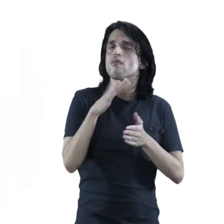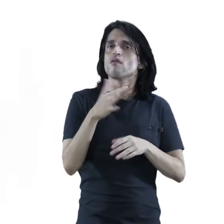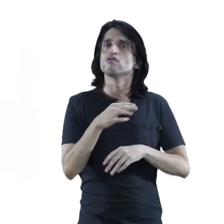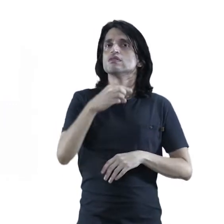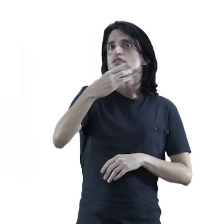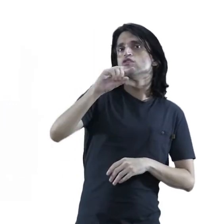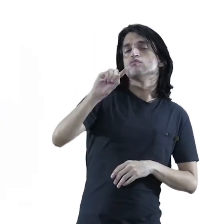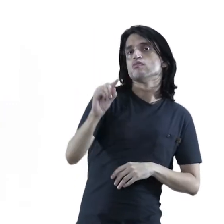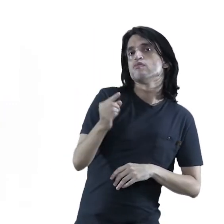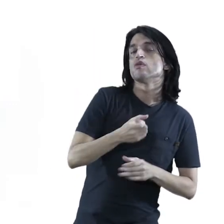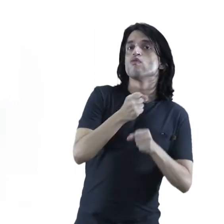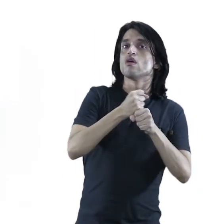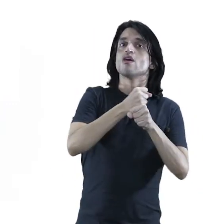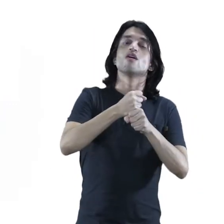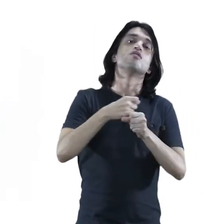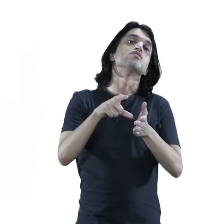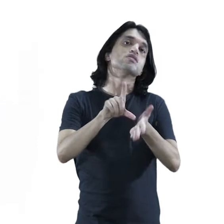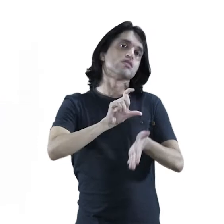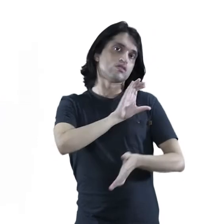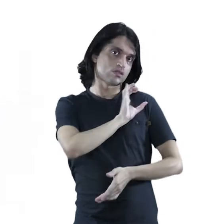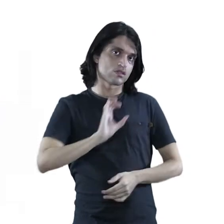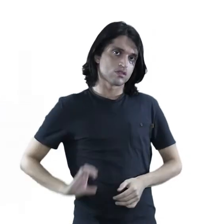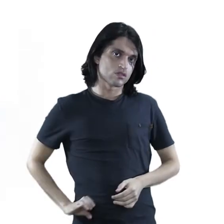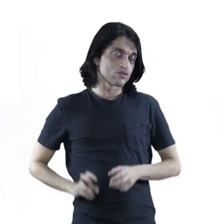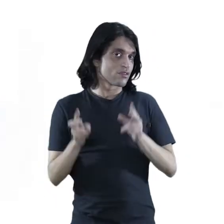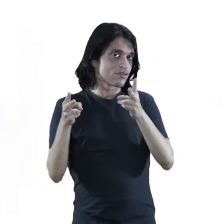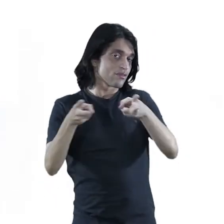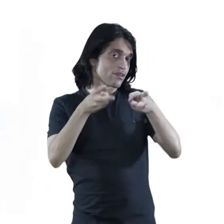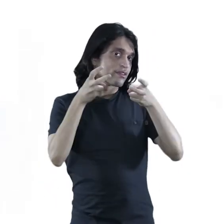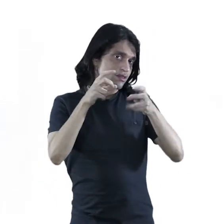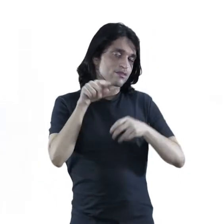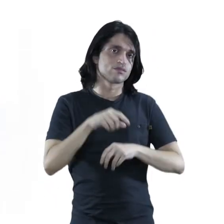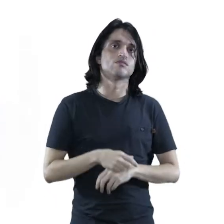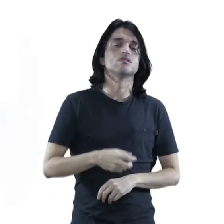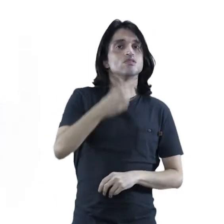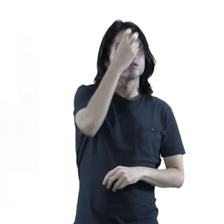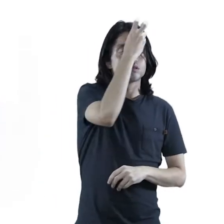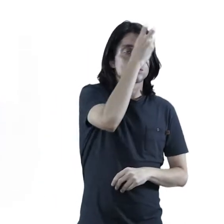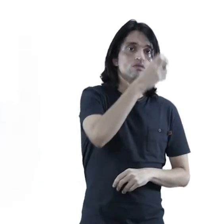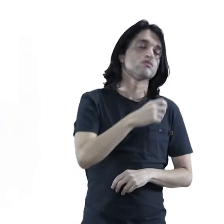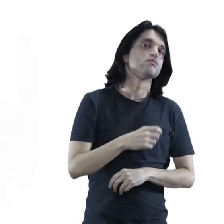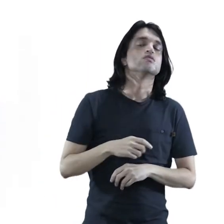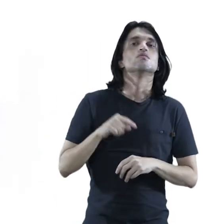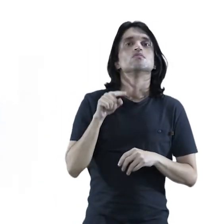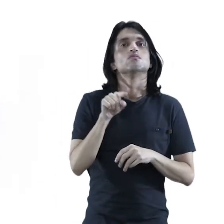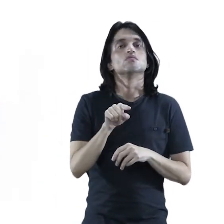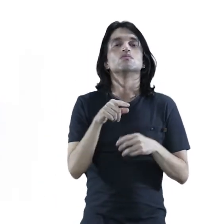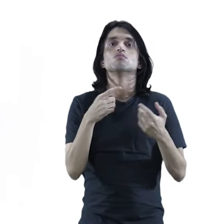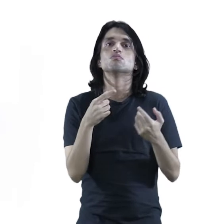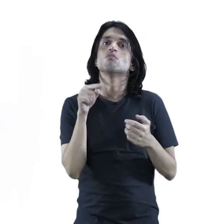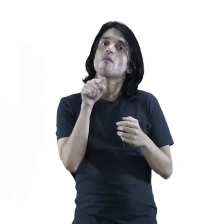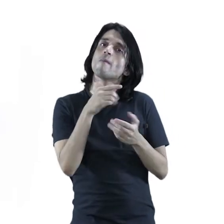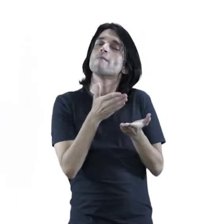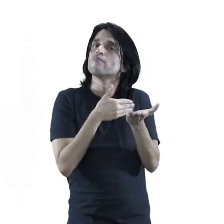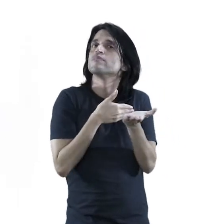de Cristo. Observem os símbolos e a representação de alguns números. Os egípcios adotavam em seu sistema